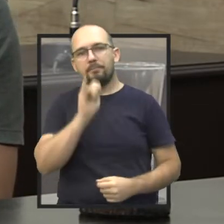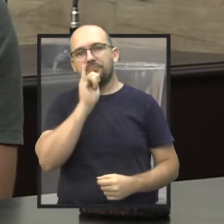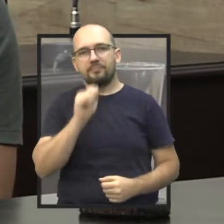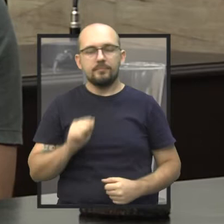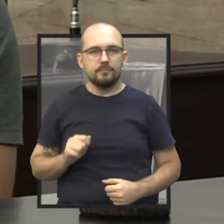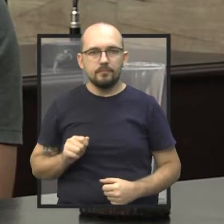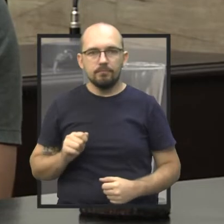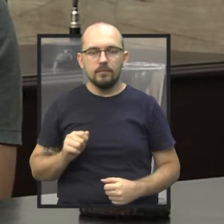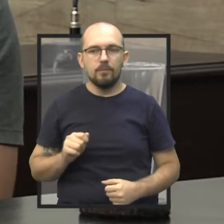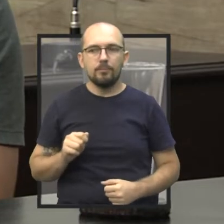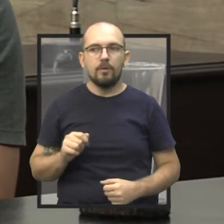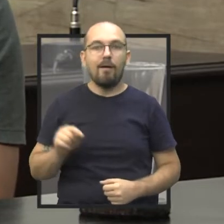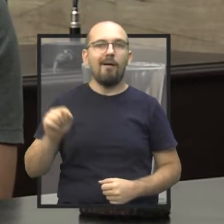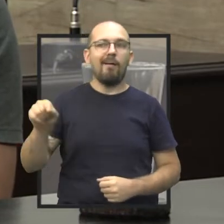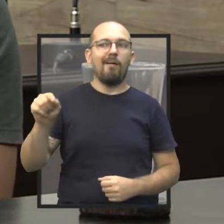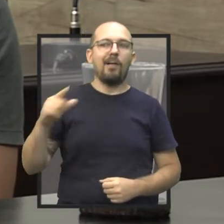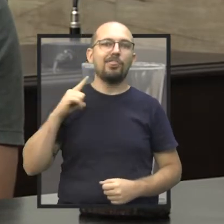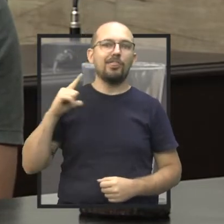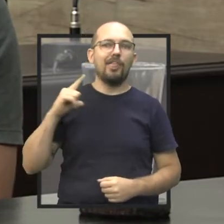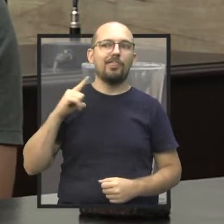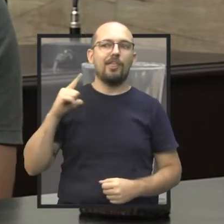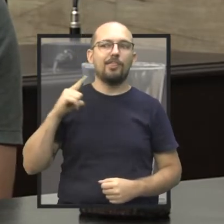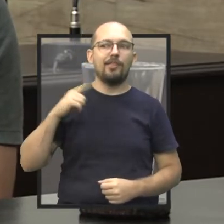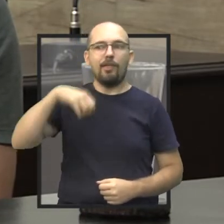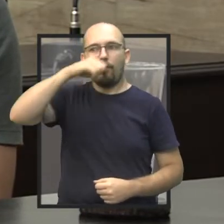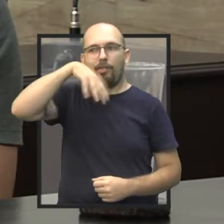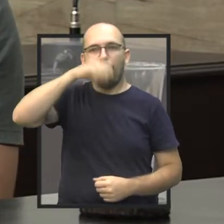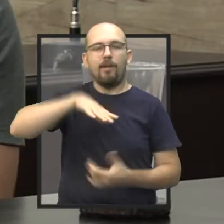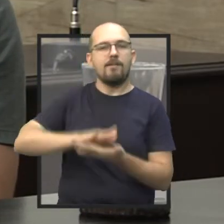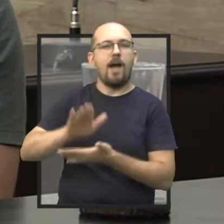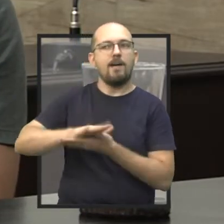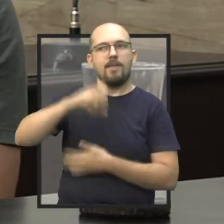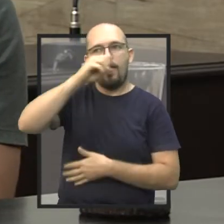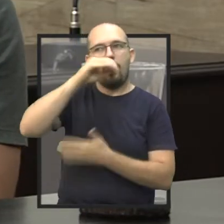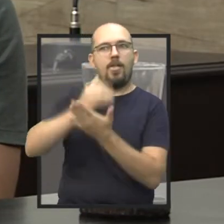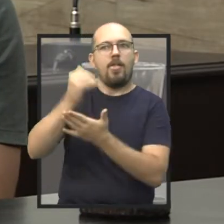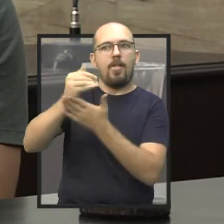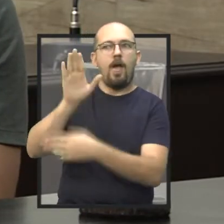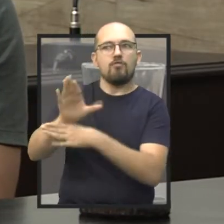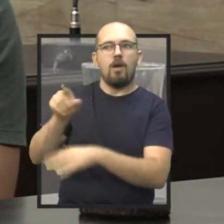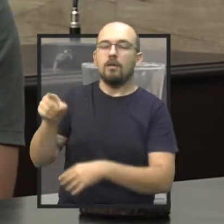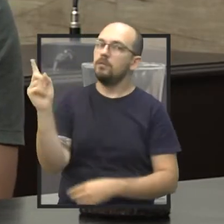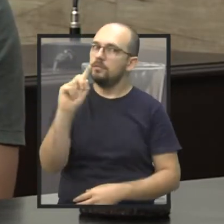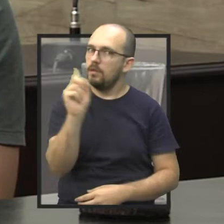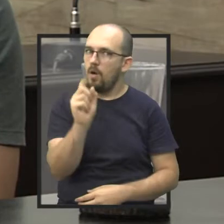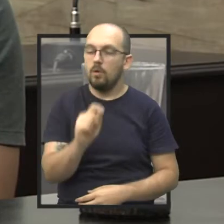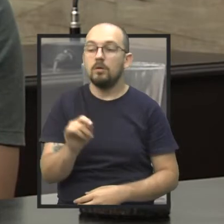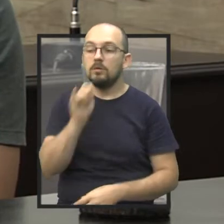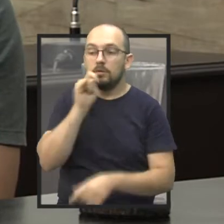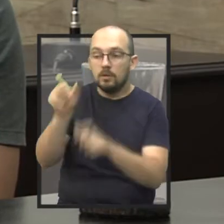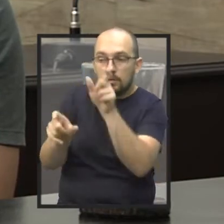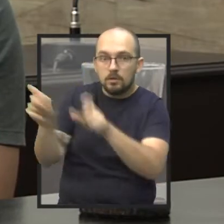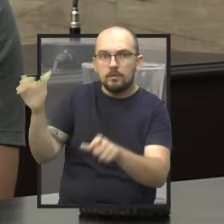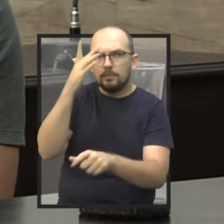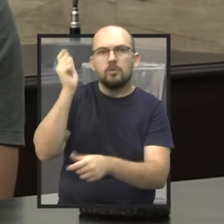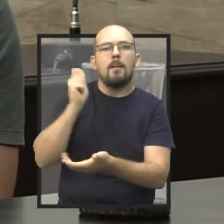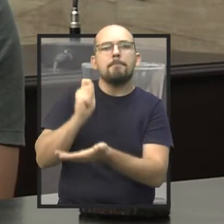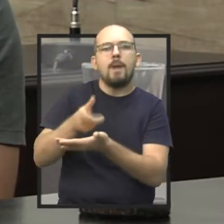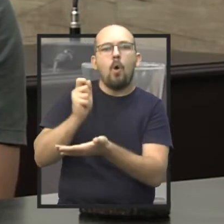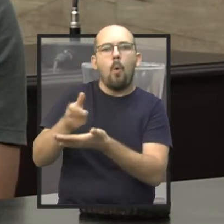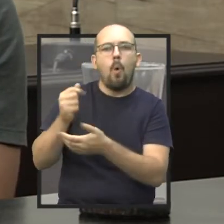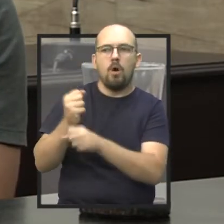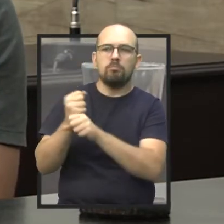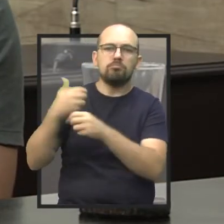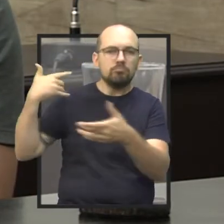para aqueles que têm um benefício e abusam dele. Não. A ideia é a seguinte, olha, esses servidores pagaram durante algum